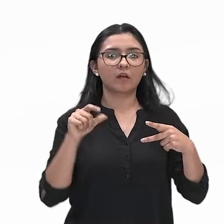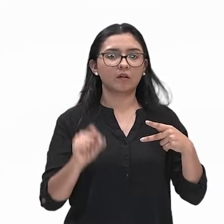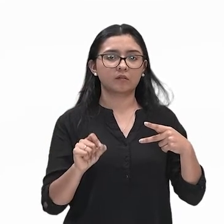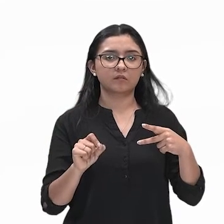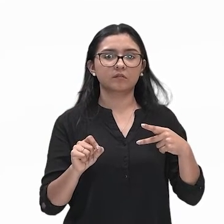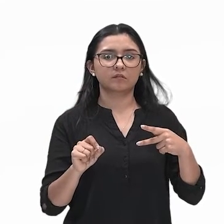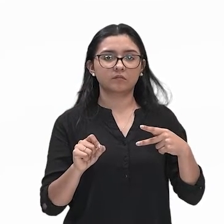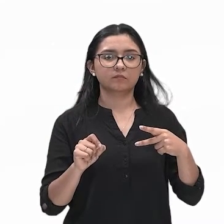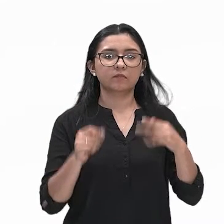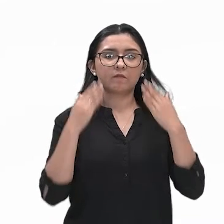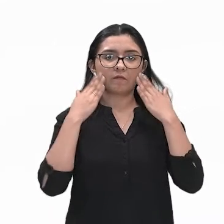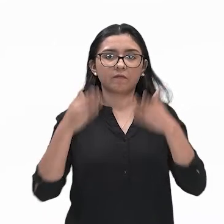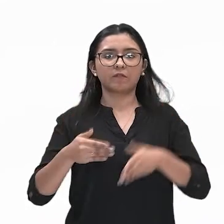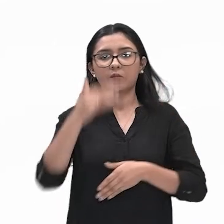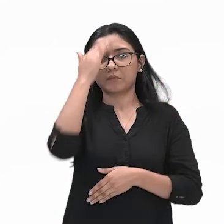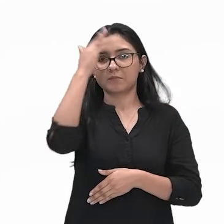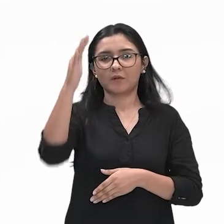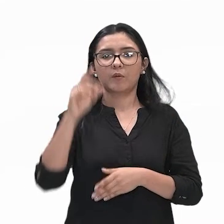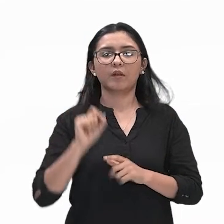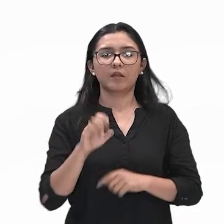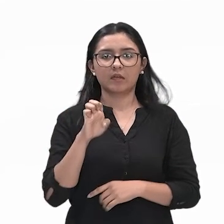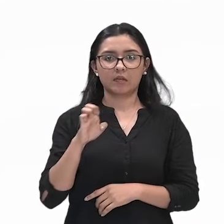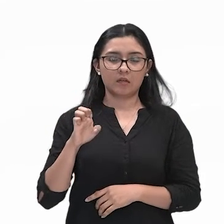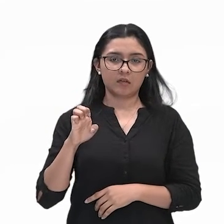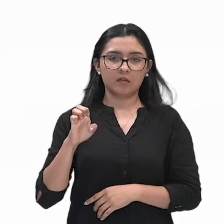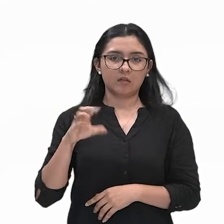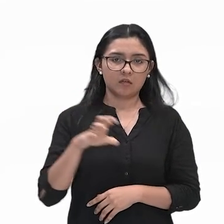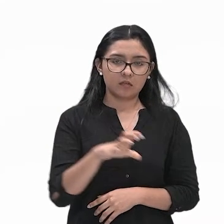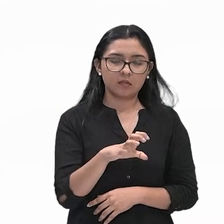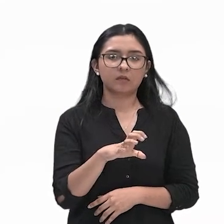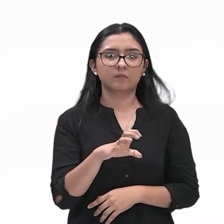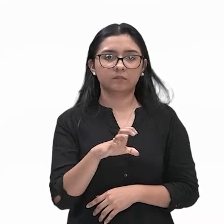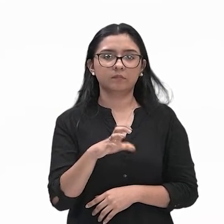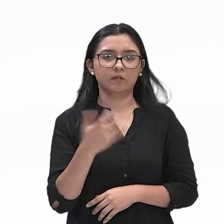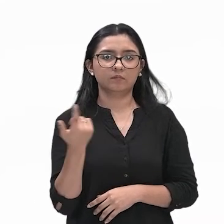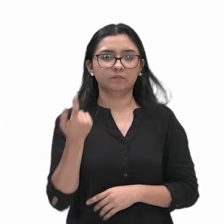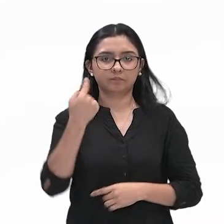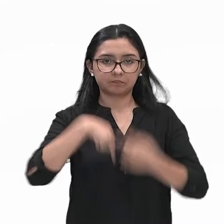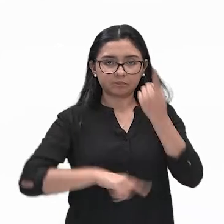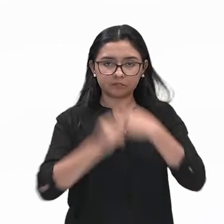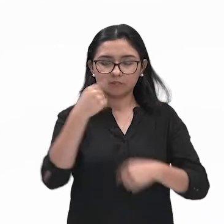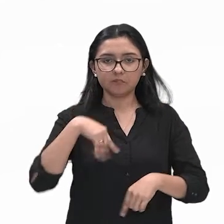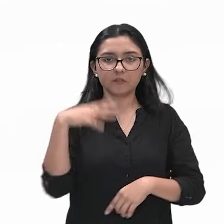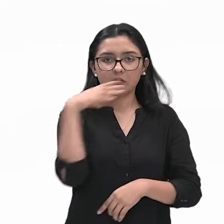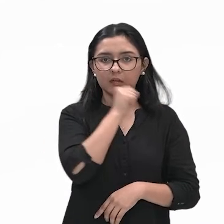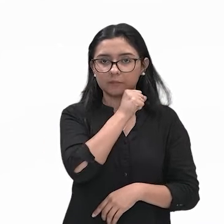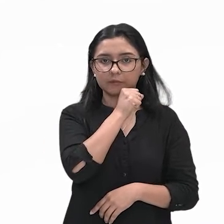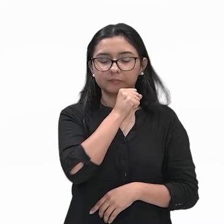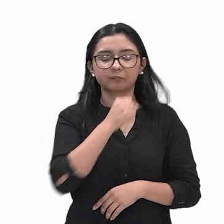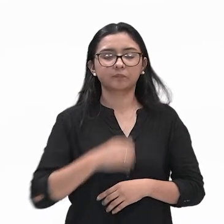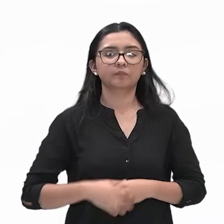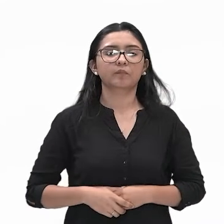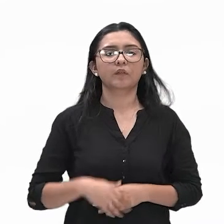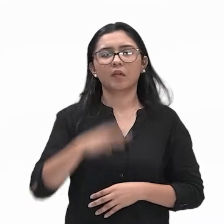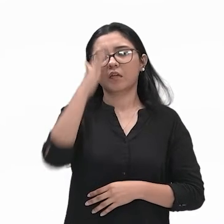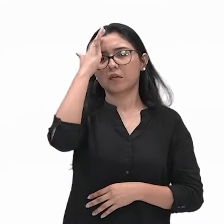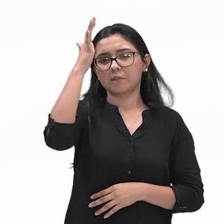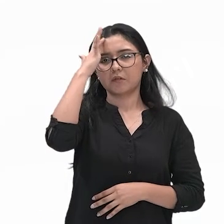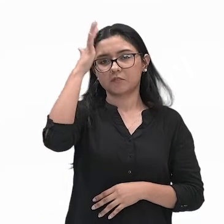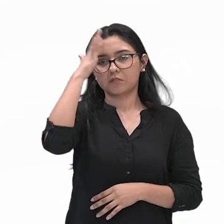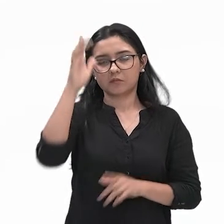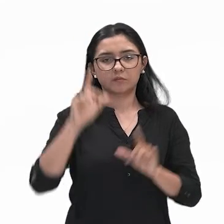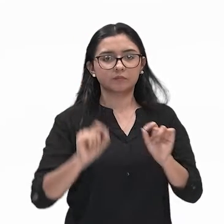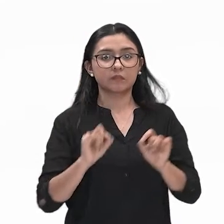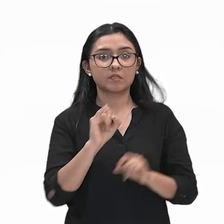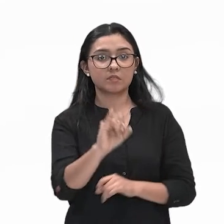elas agem como enzimas para fazer com que as reações aconteçam de maneira mais rápida. Imaginem vocês que se